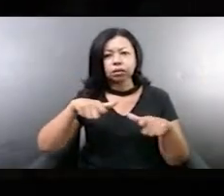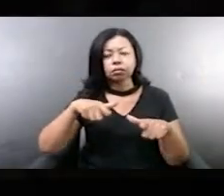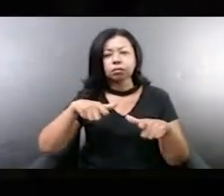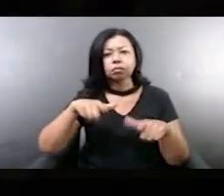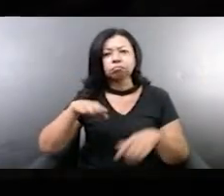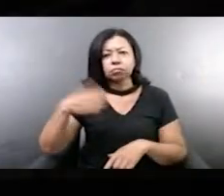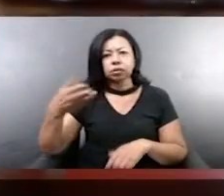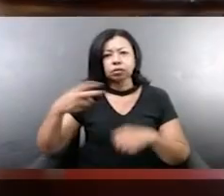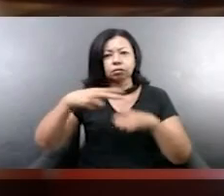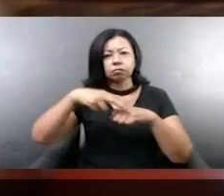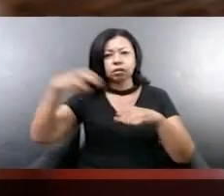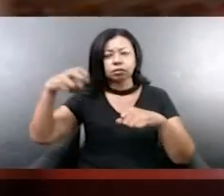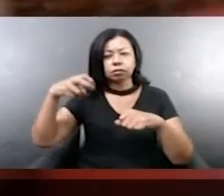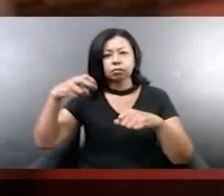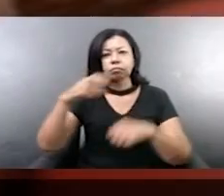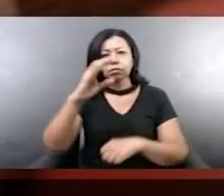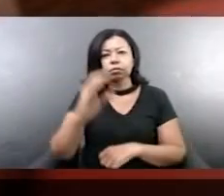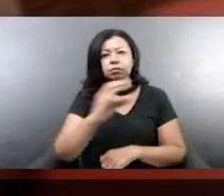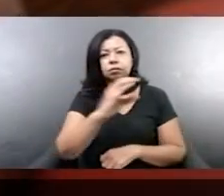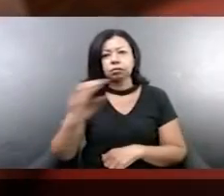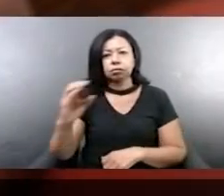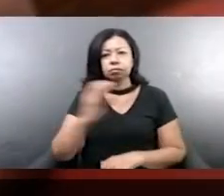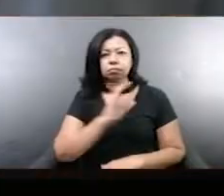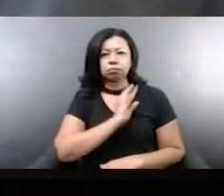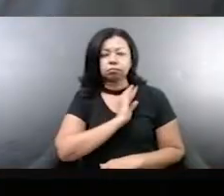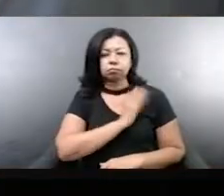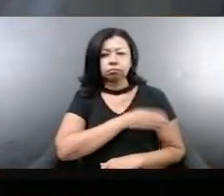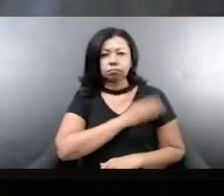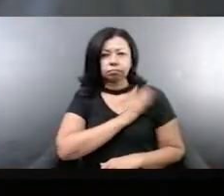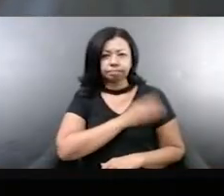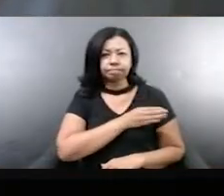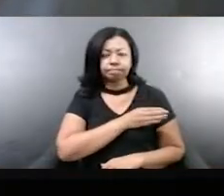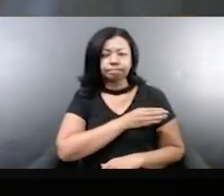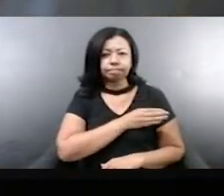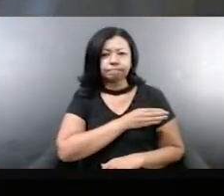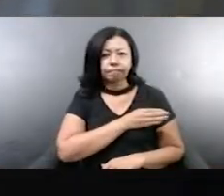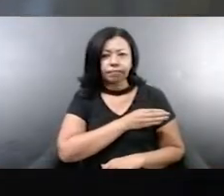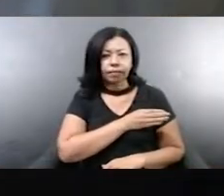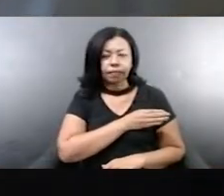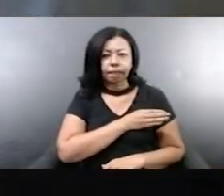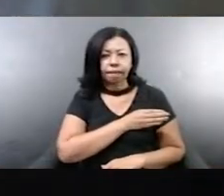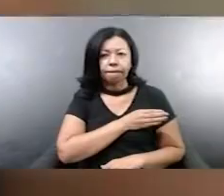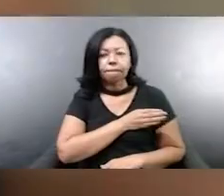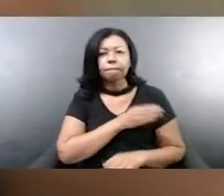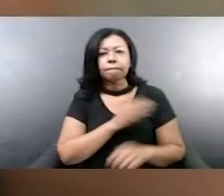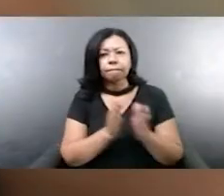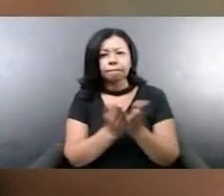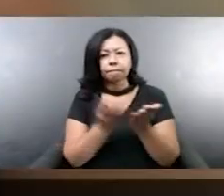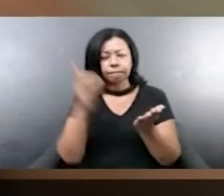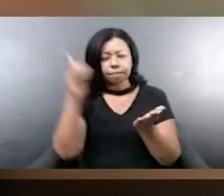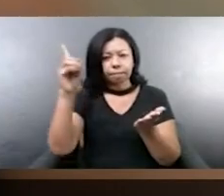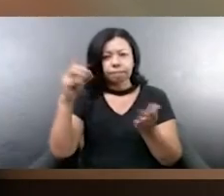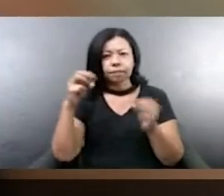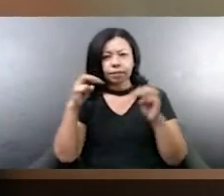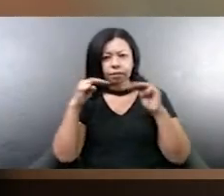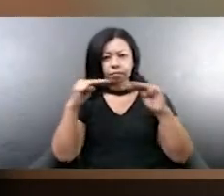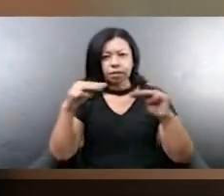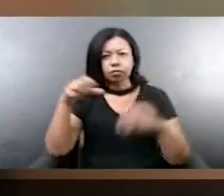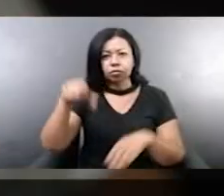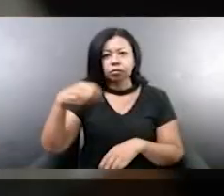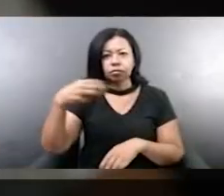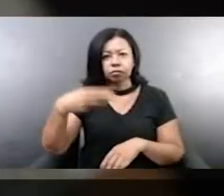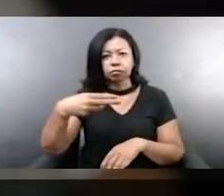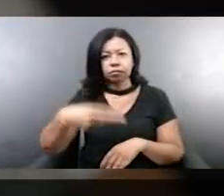na profissão, sou de direita por vocação, sou cristão de coração. Em